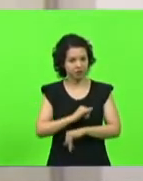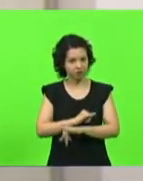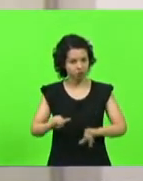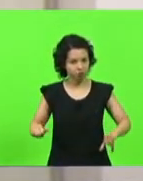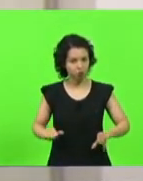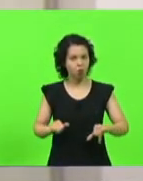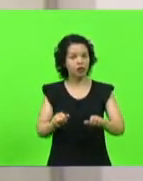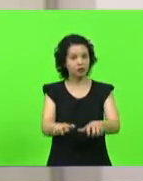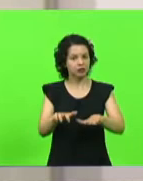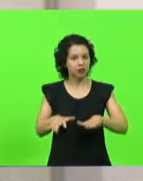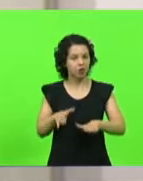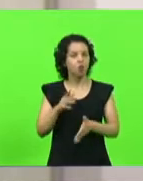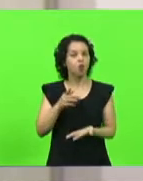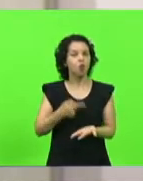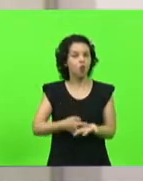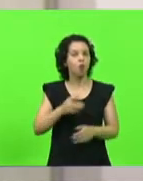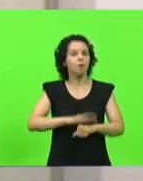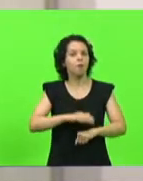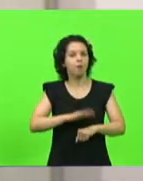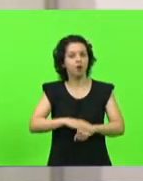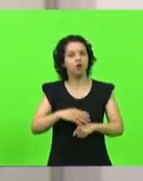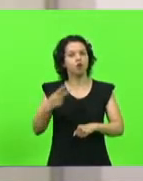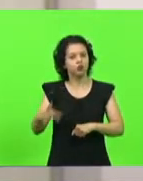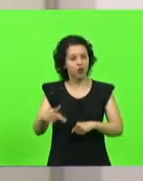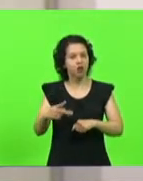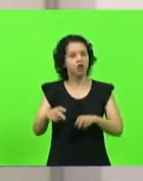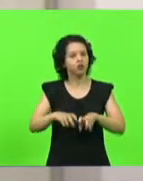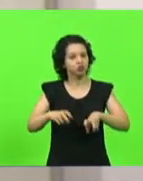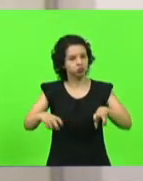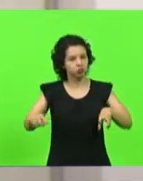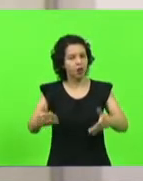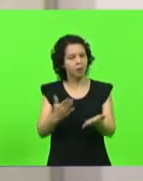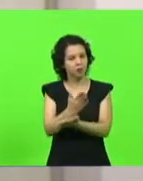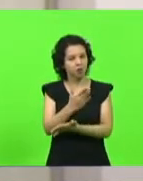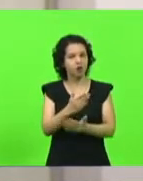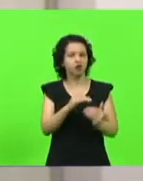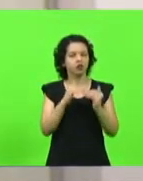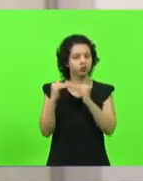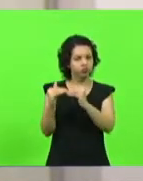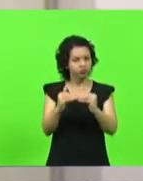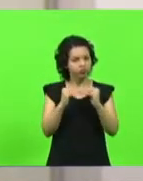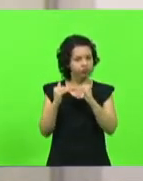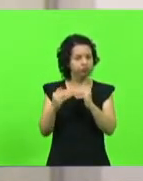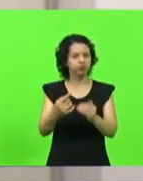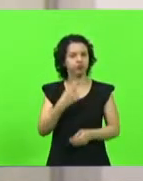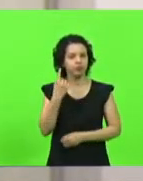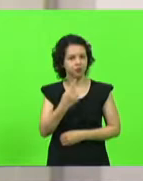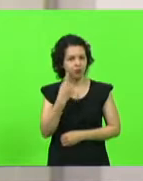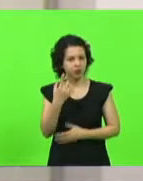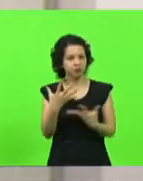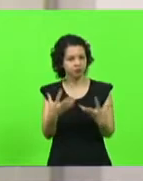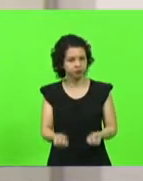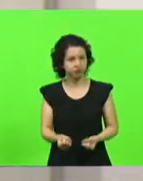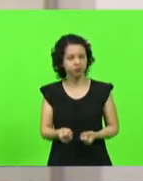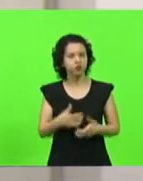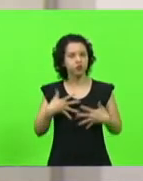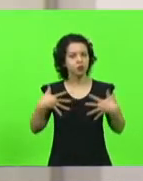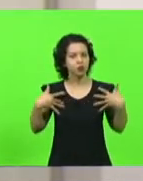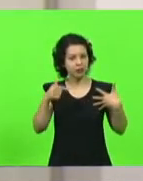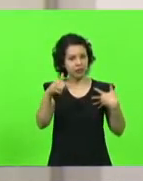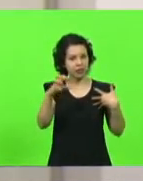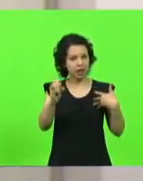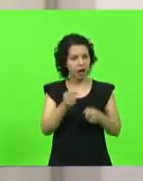por solicitação da mesa e aprovada por unanimidade pelos demais parlamentares, em homenagem aos 70 anos de fundação da